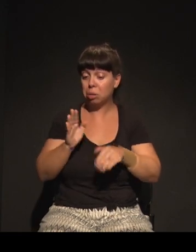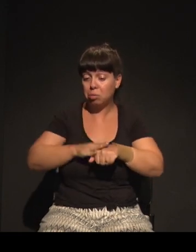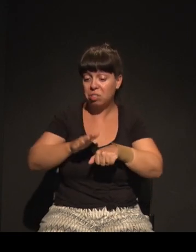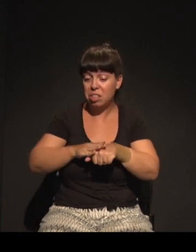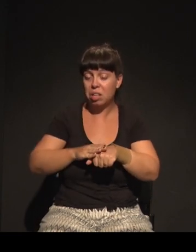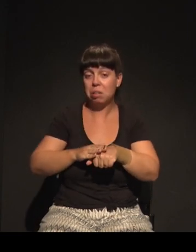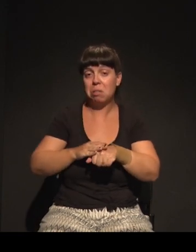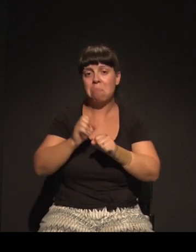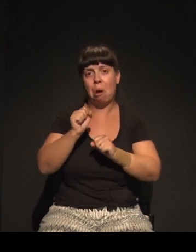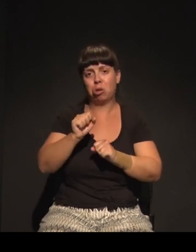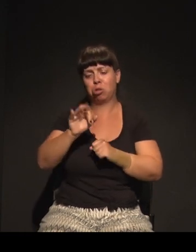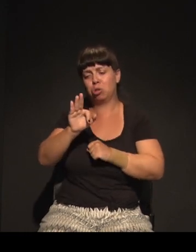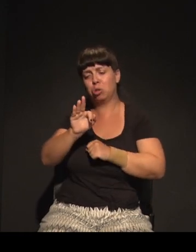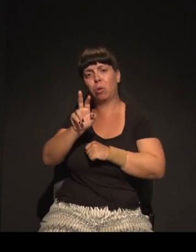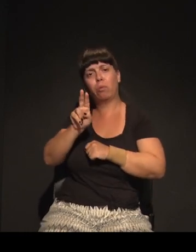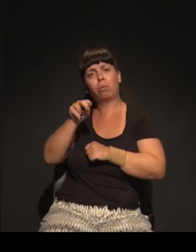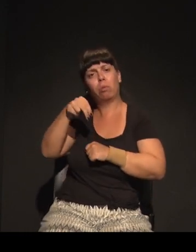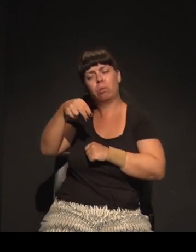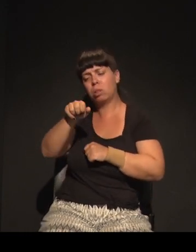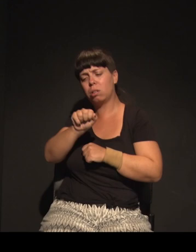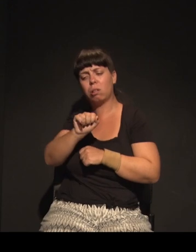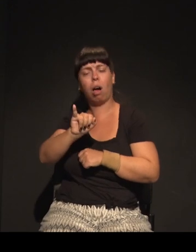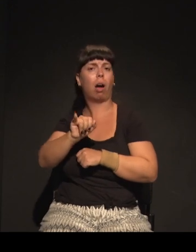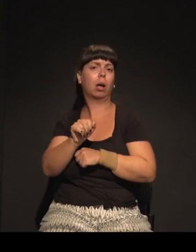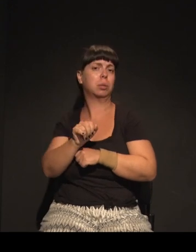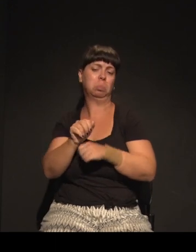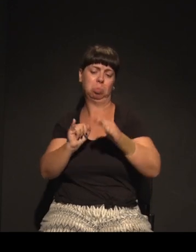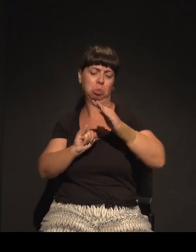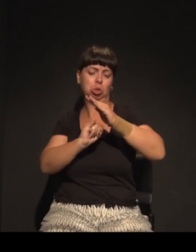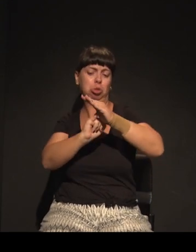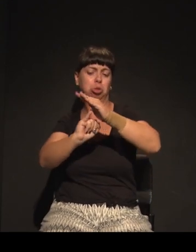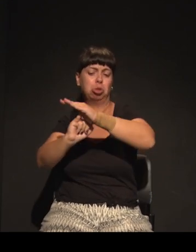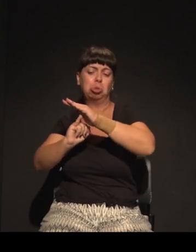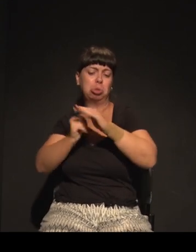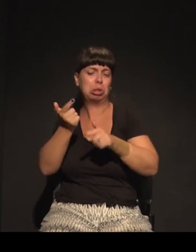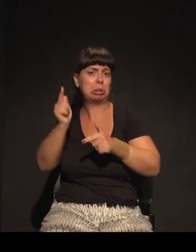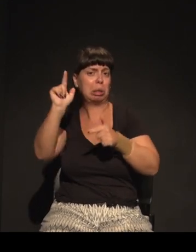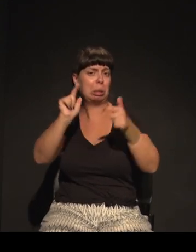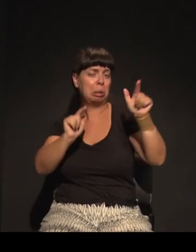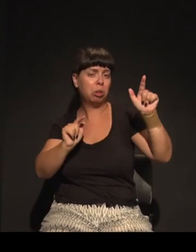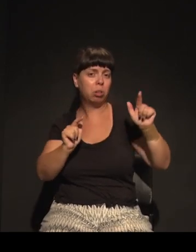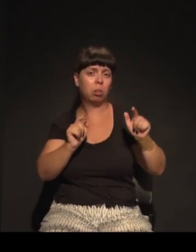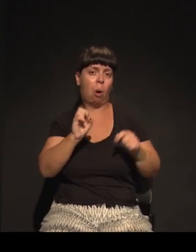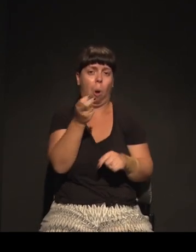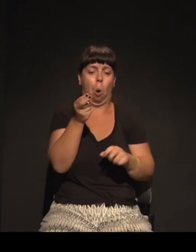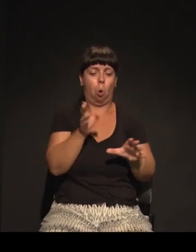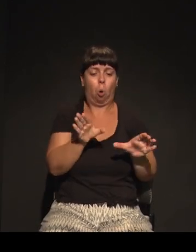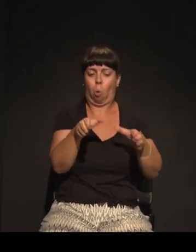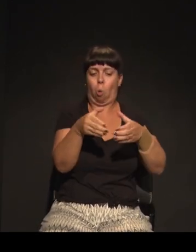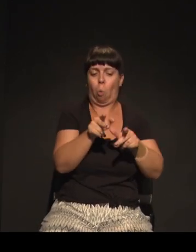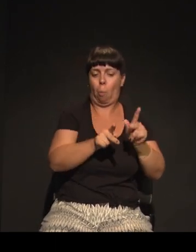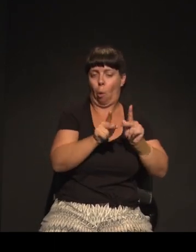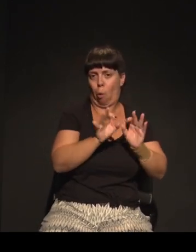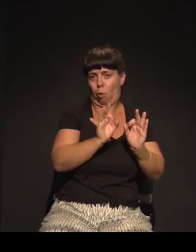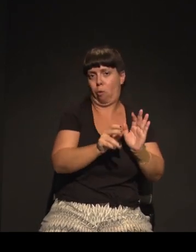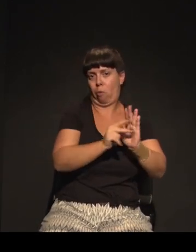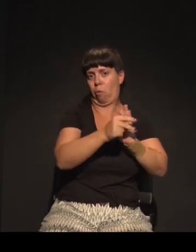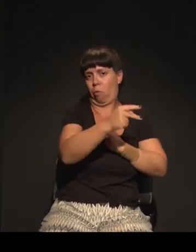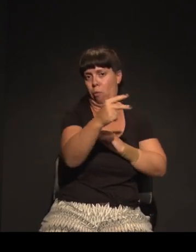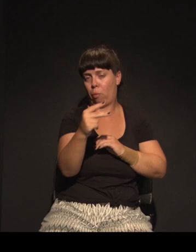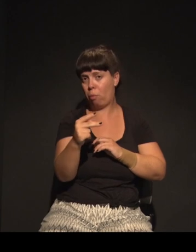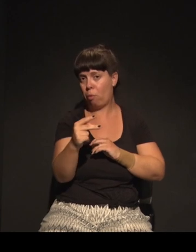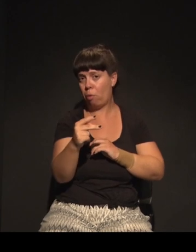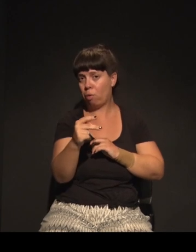da funai por parte de alguma instituição por parte de das próprias comunidades de vocês